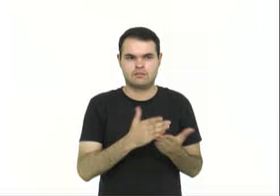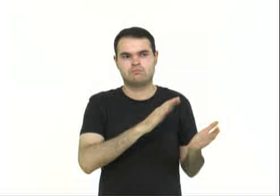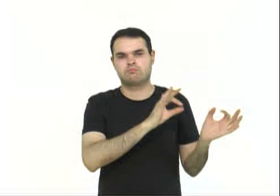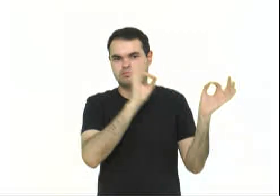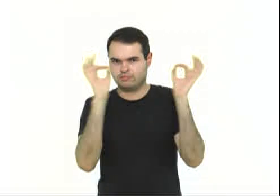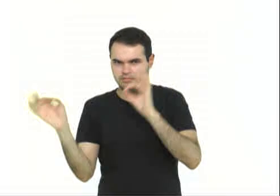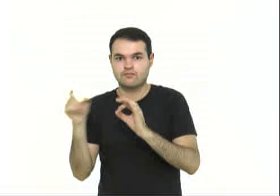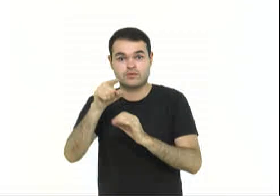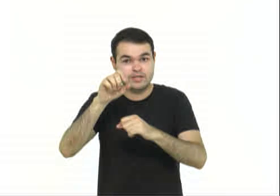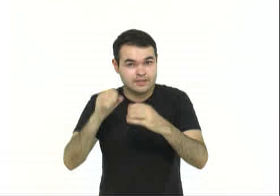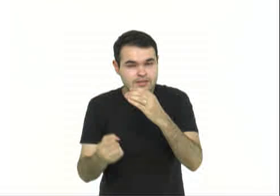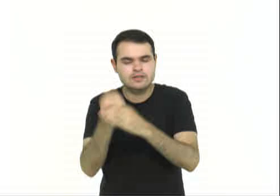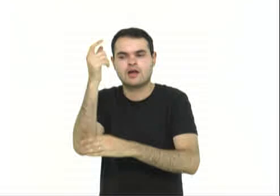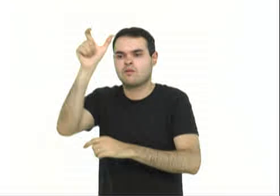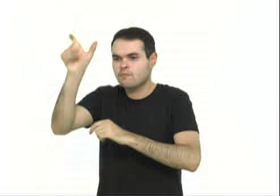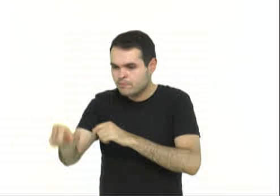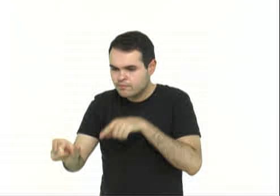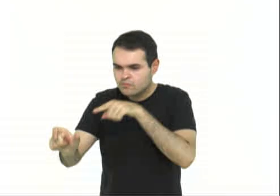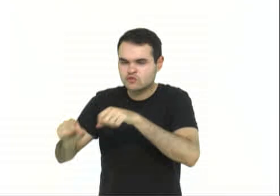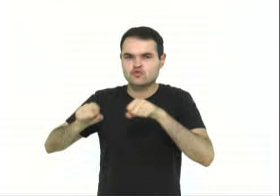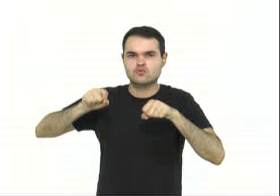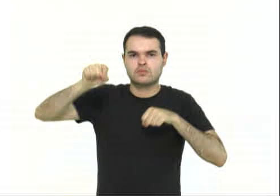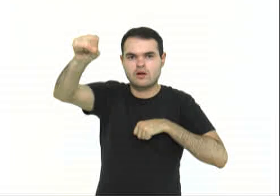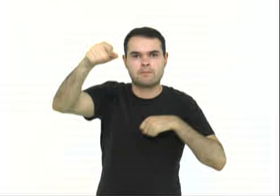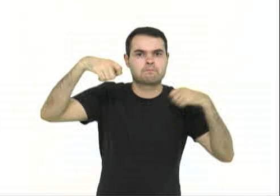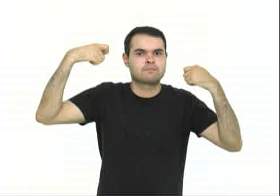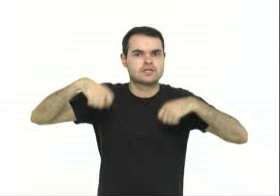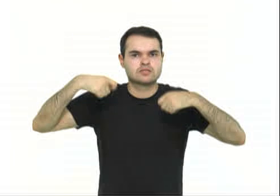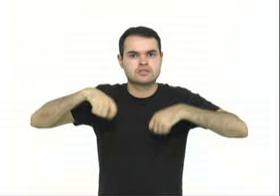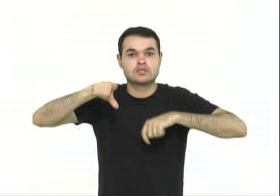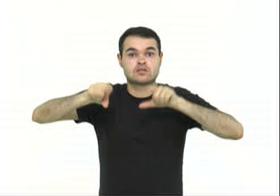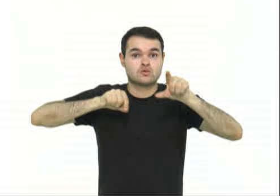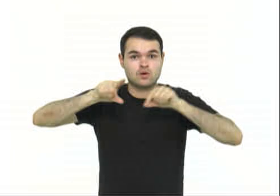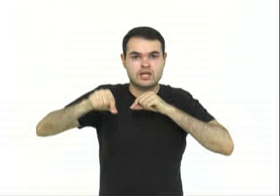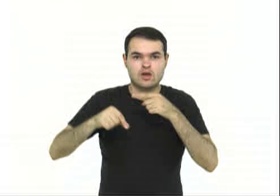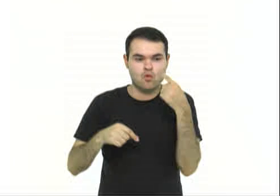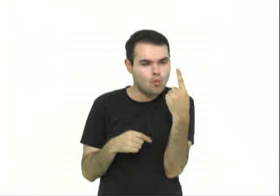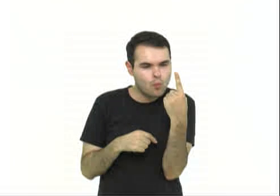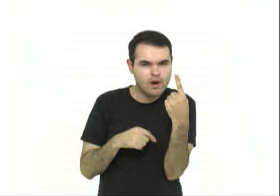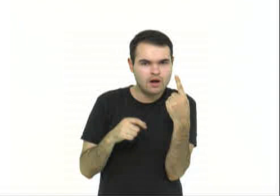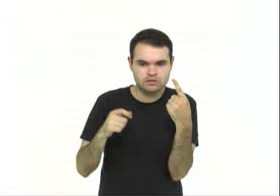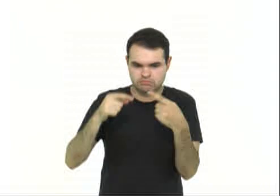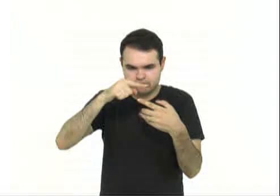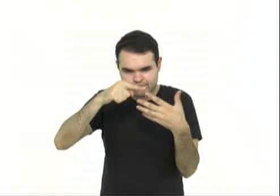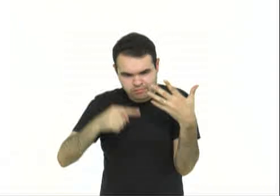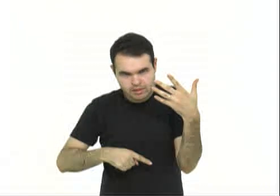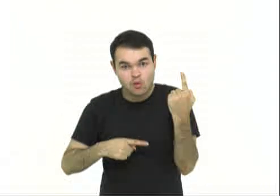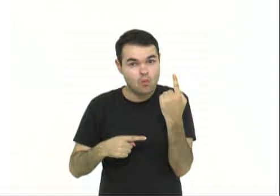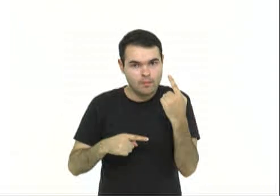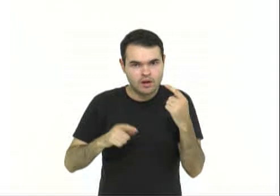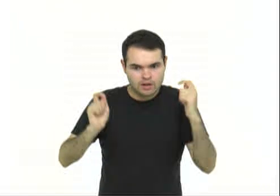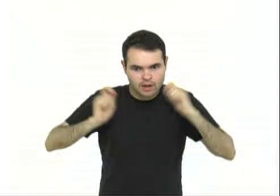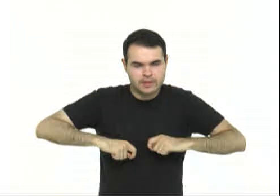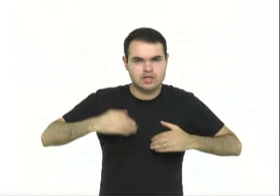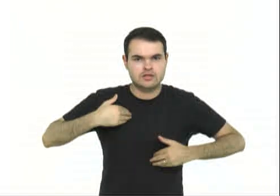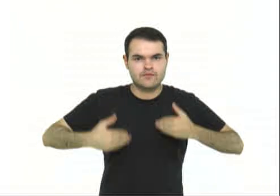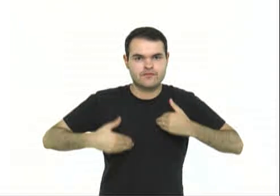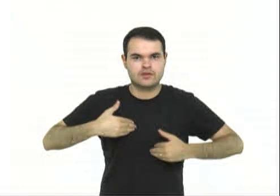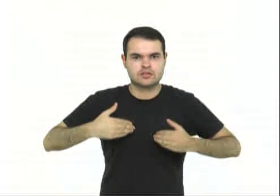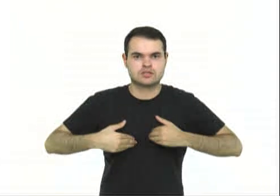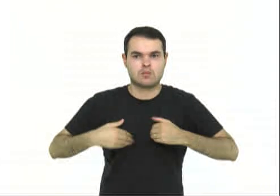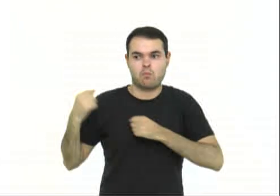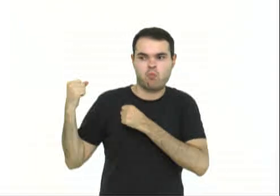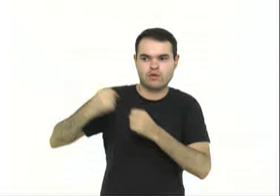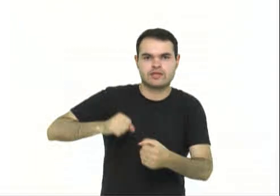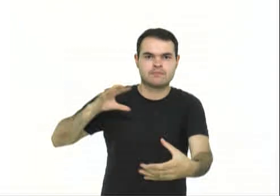irá criar um super-herói. Para isso, você deverá escolher no mínimo uma capacidade física apresentada nessa aula como poder